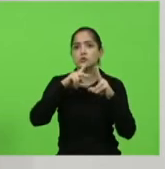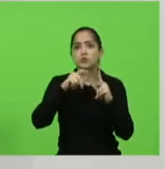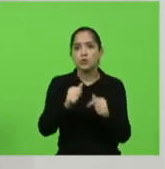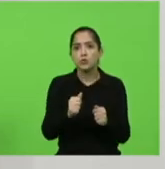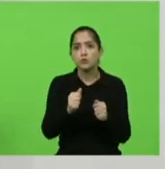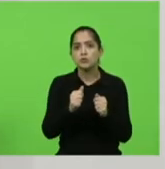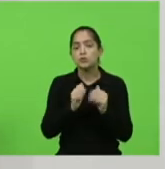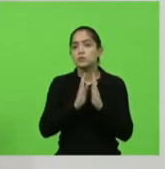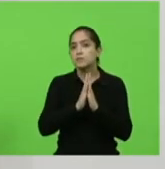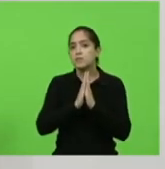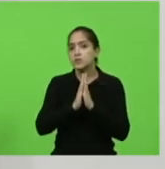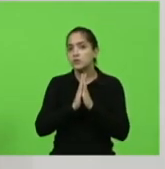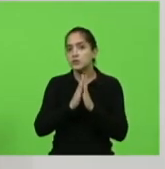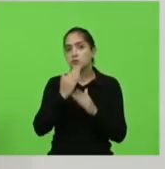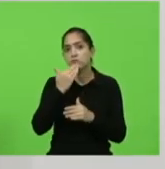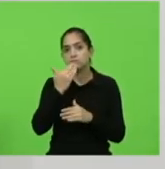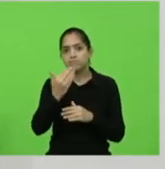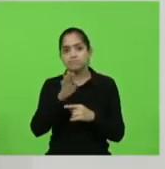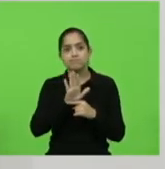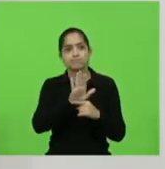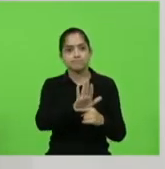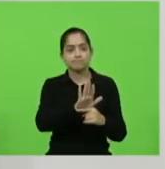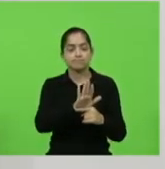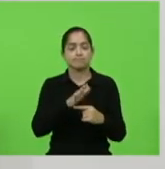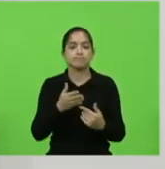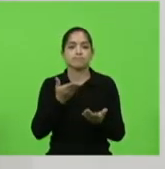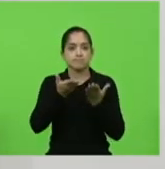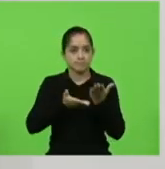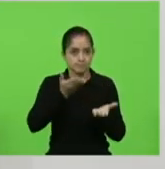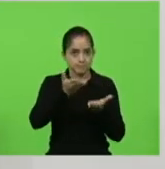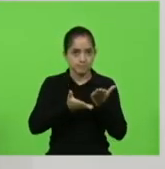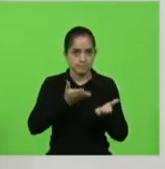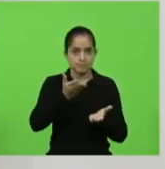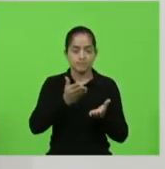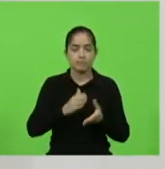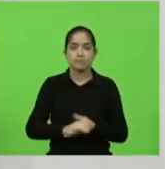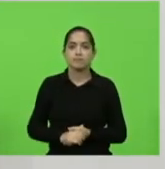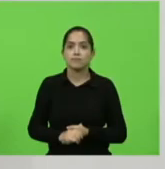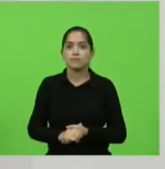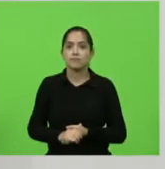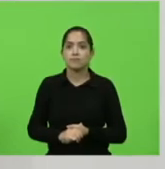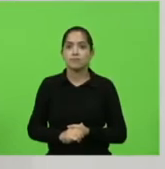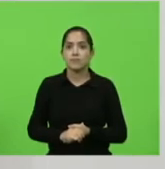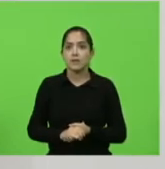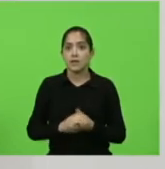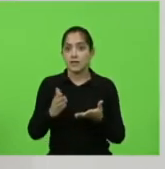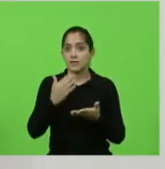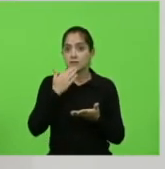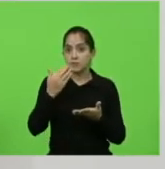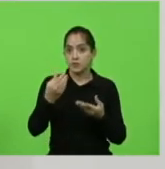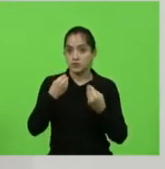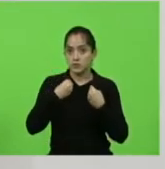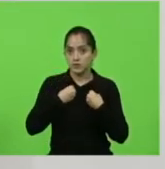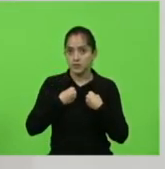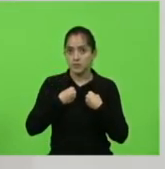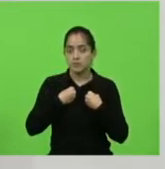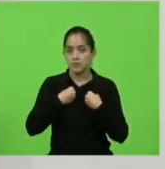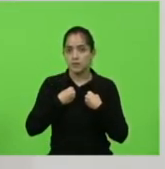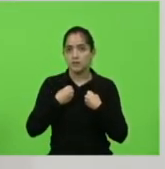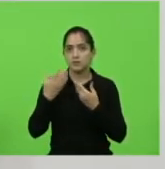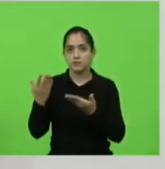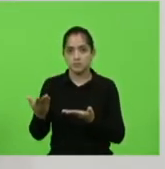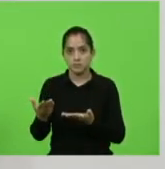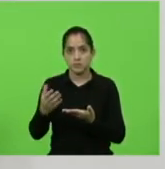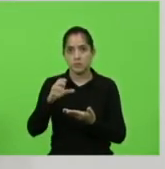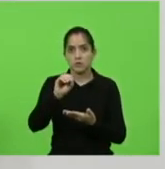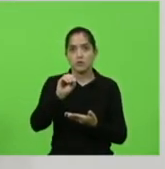para poder prestar um melhor atendimento à nossa população. Esse pedido eu recebi das mãos do Dr.